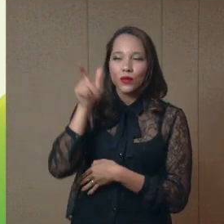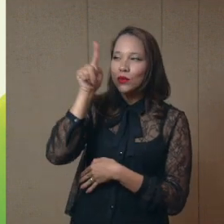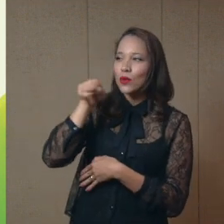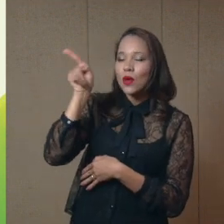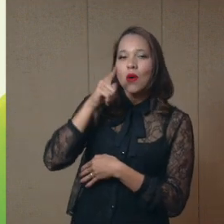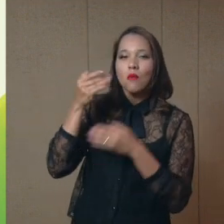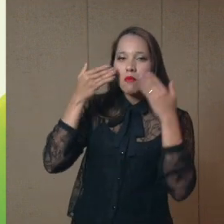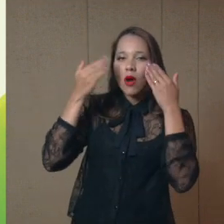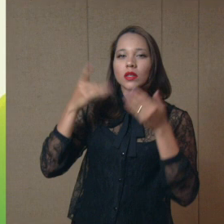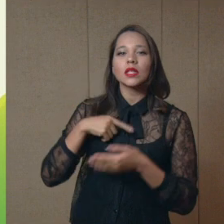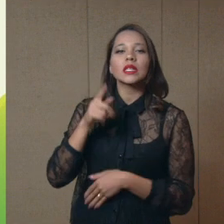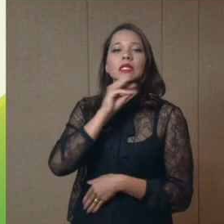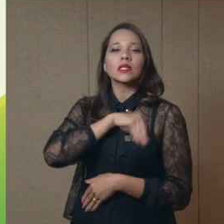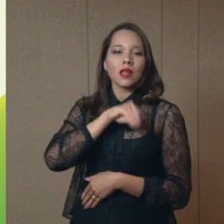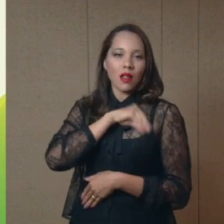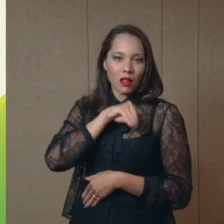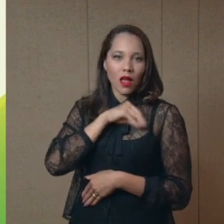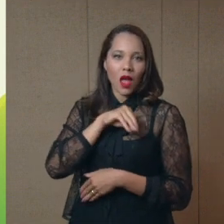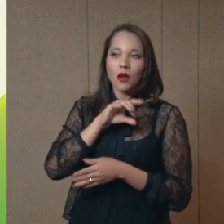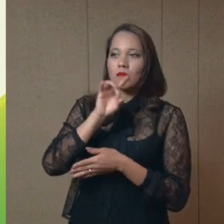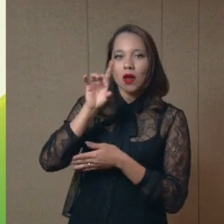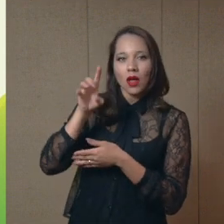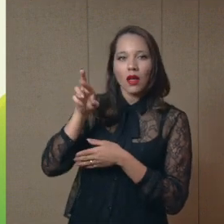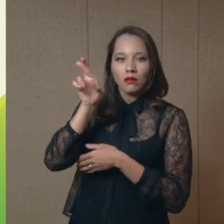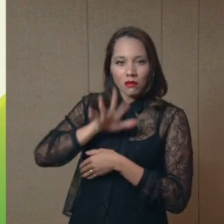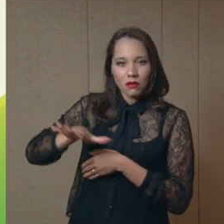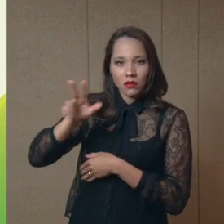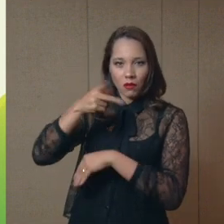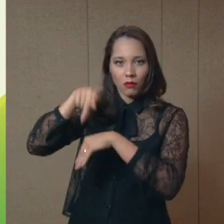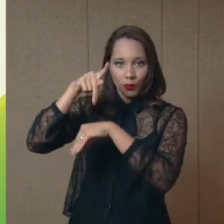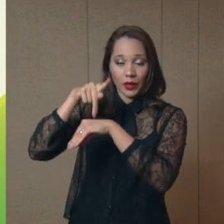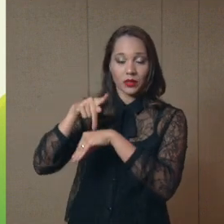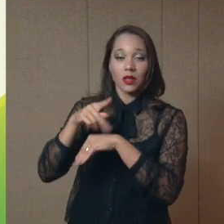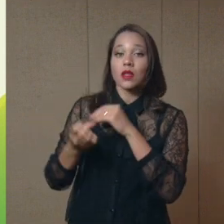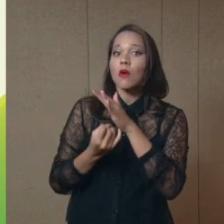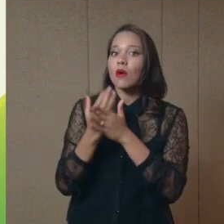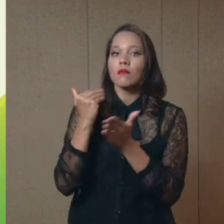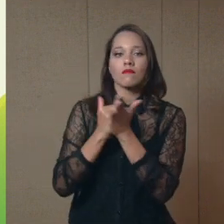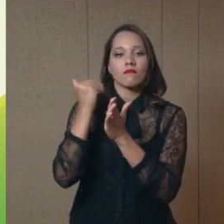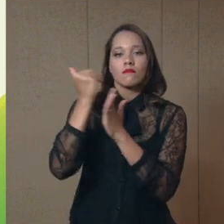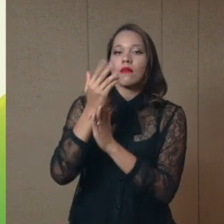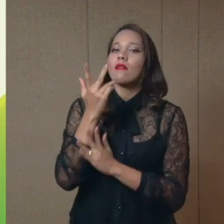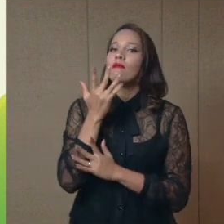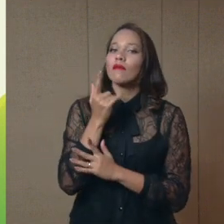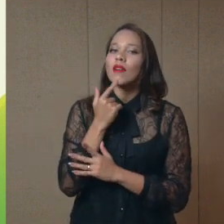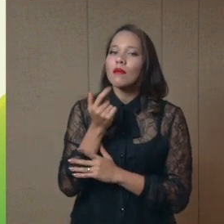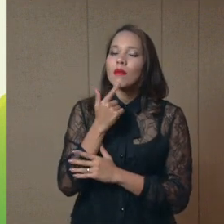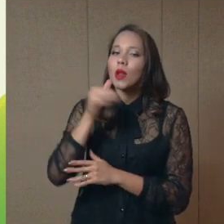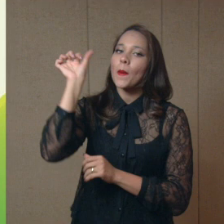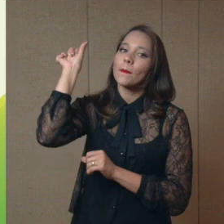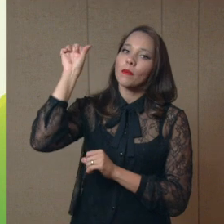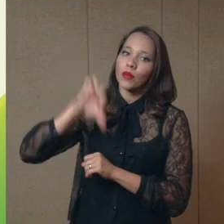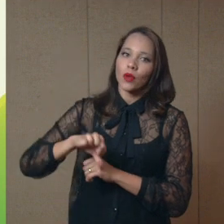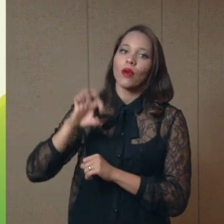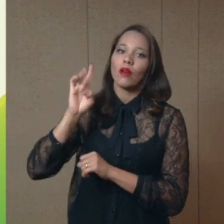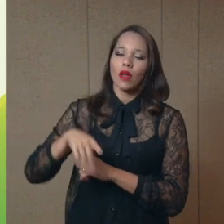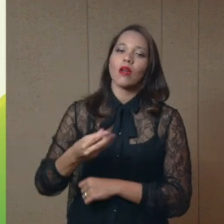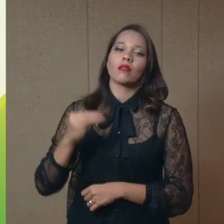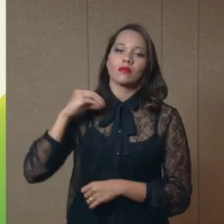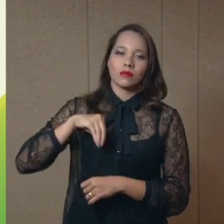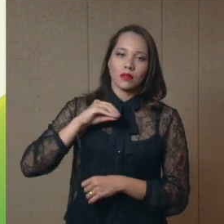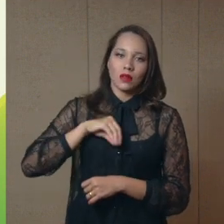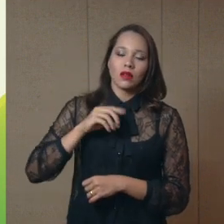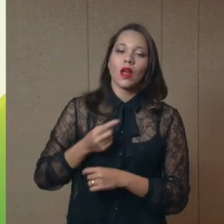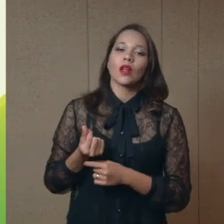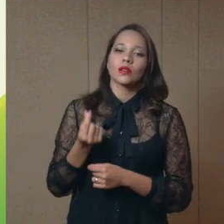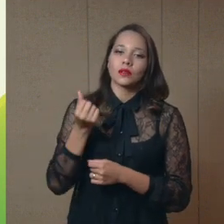a renda per capta por microrregião do país então quanto mais vermelho e hori são esses rendimentos que a